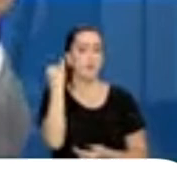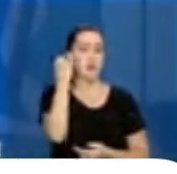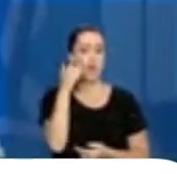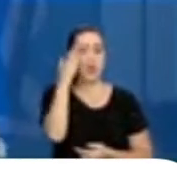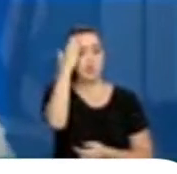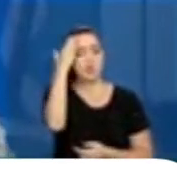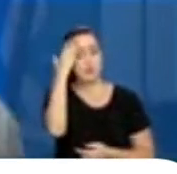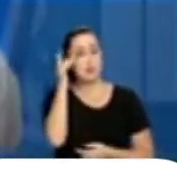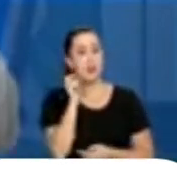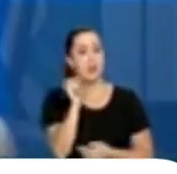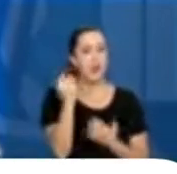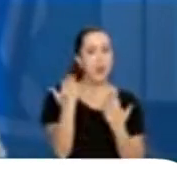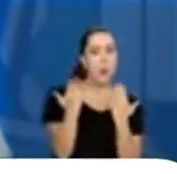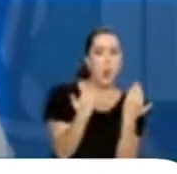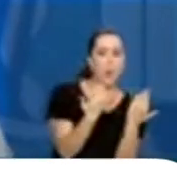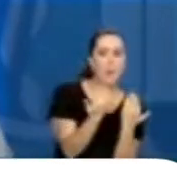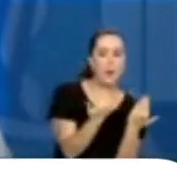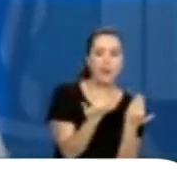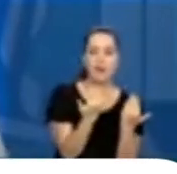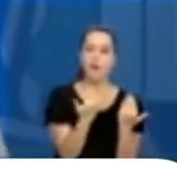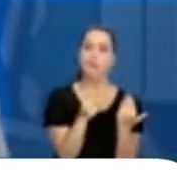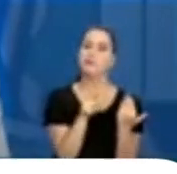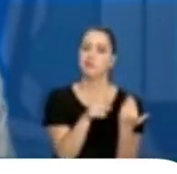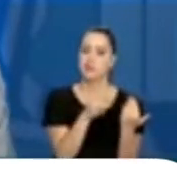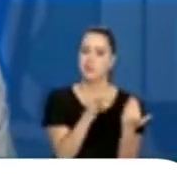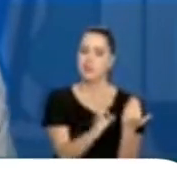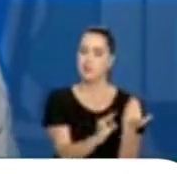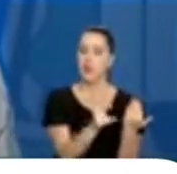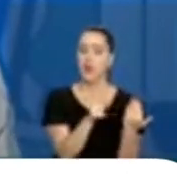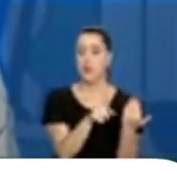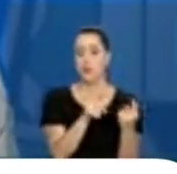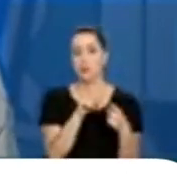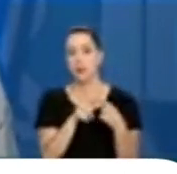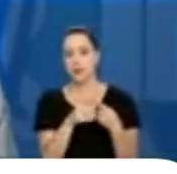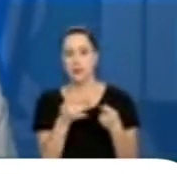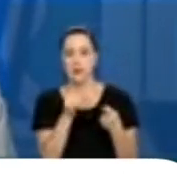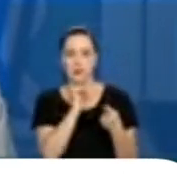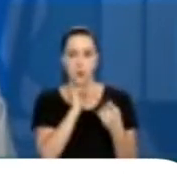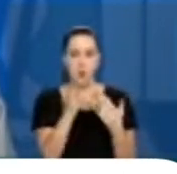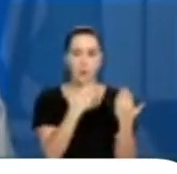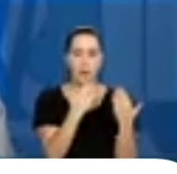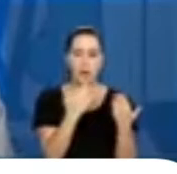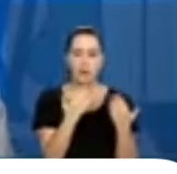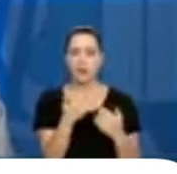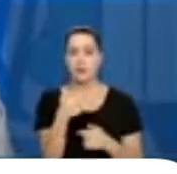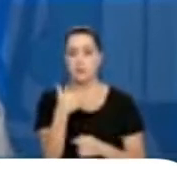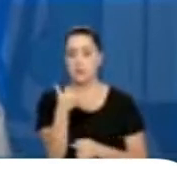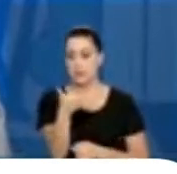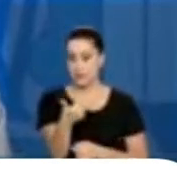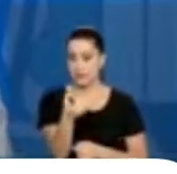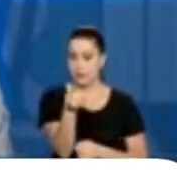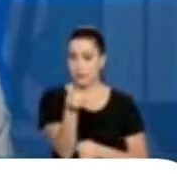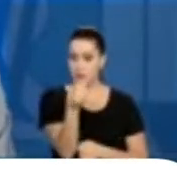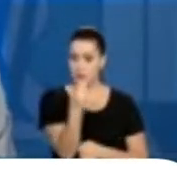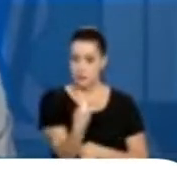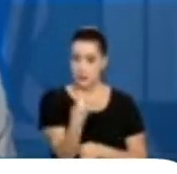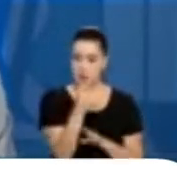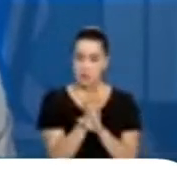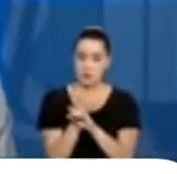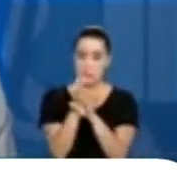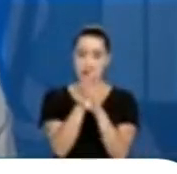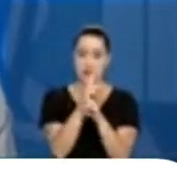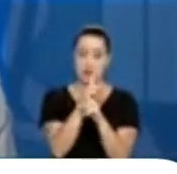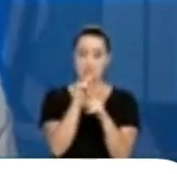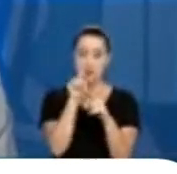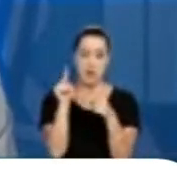vou ter comparabilidade entre as diversas cidades. São 133 cidades que vão fazer parte desse